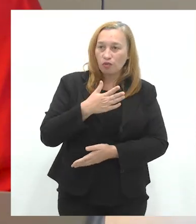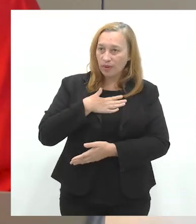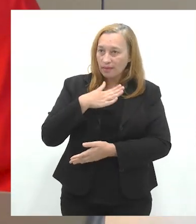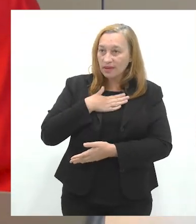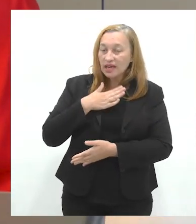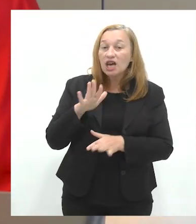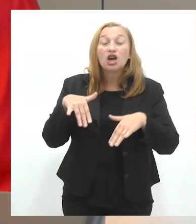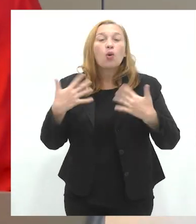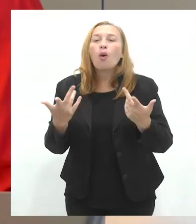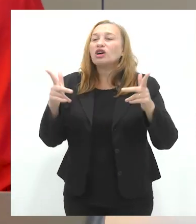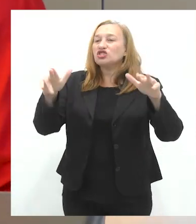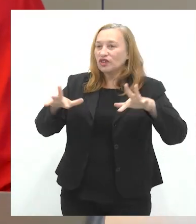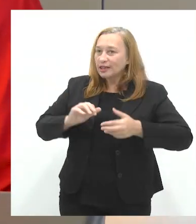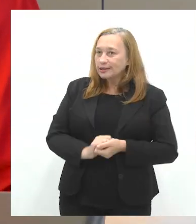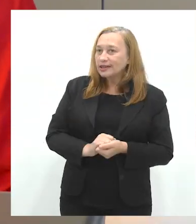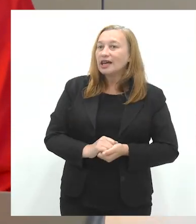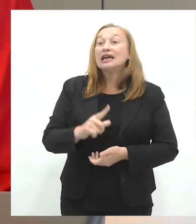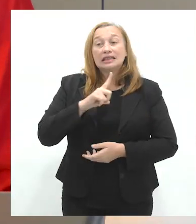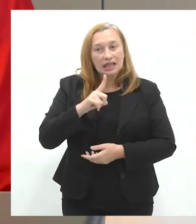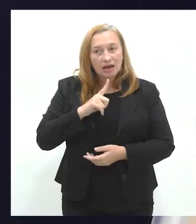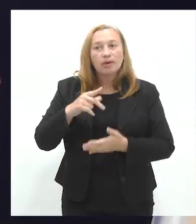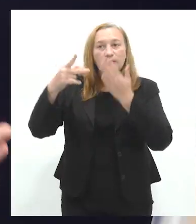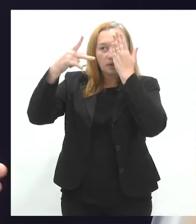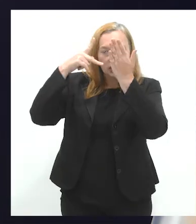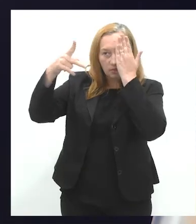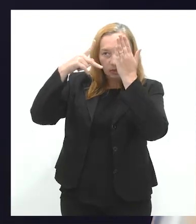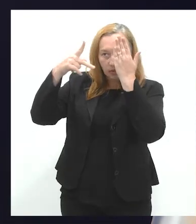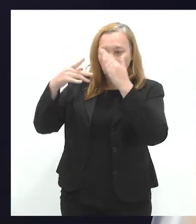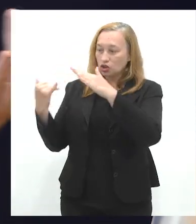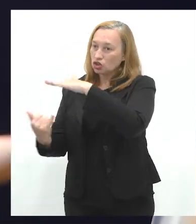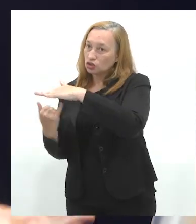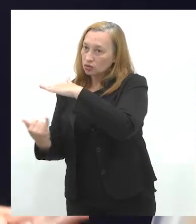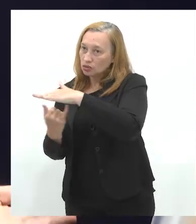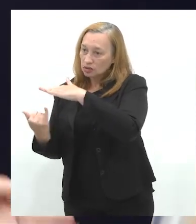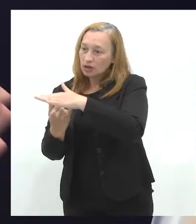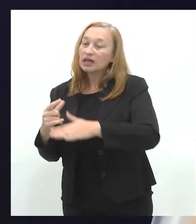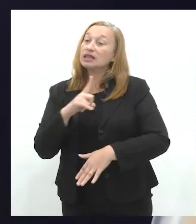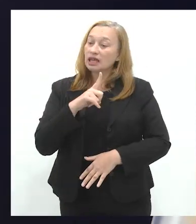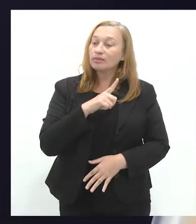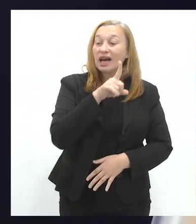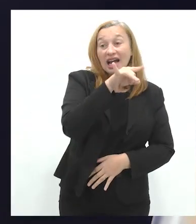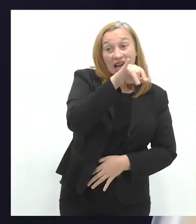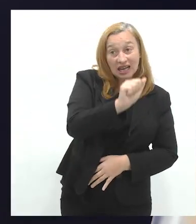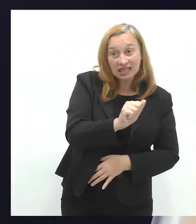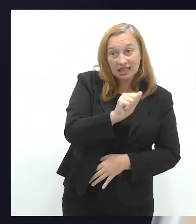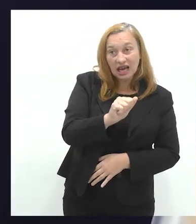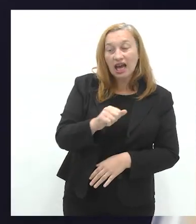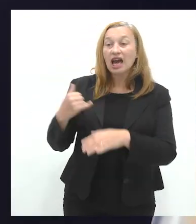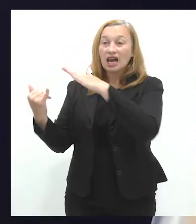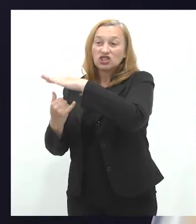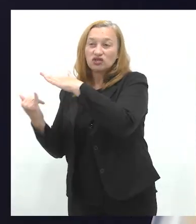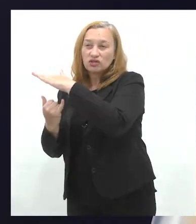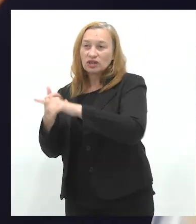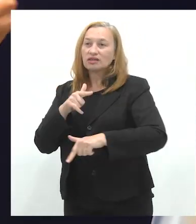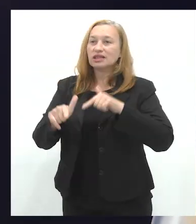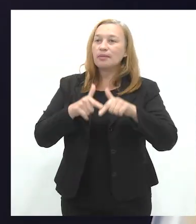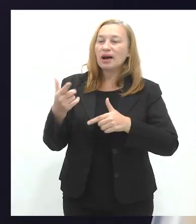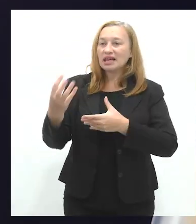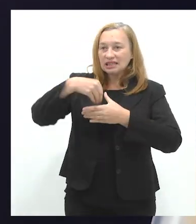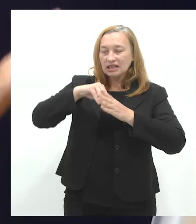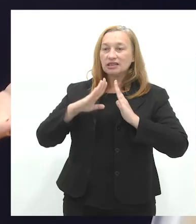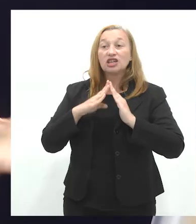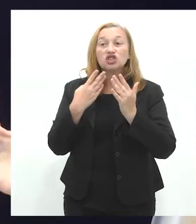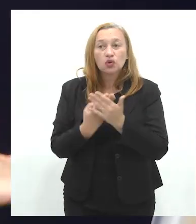é uma novidade. E qual é a diferença? Então, nós temos a psicopedagoga institucional e a clínica. A institucional, ela